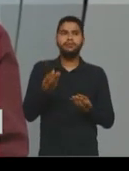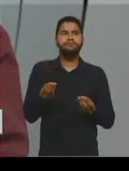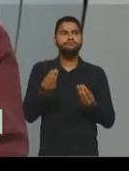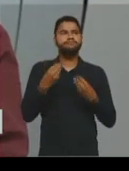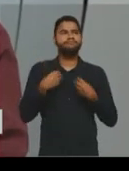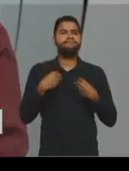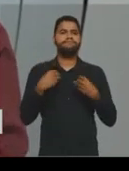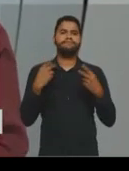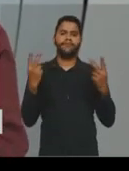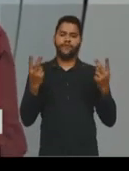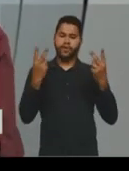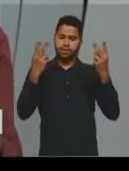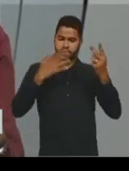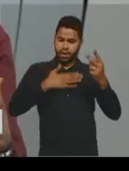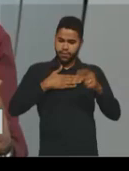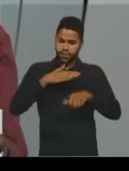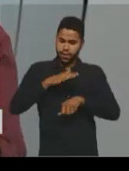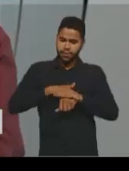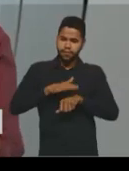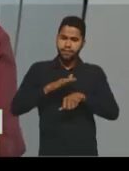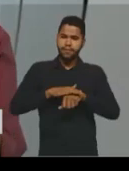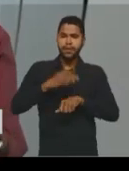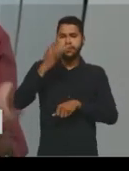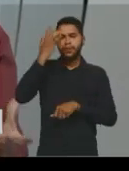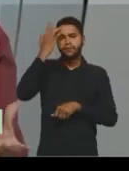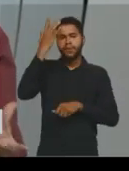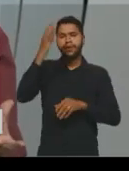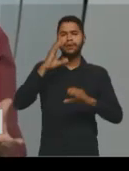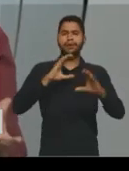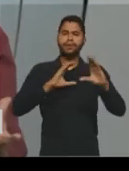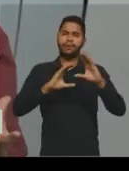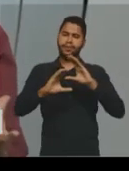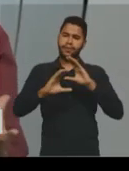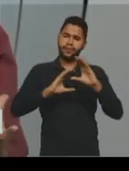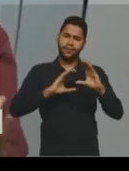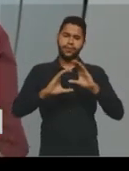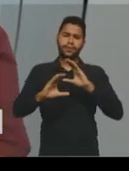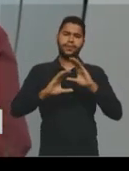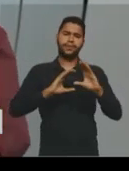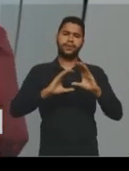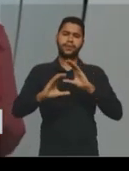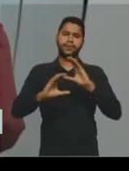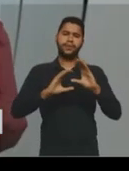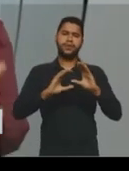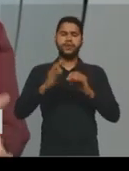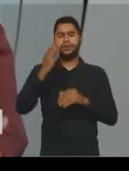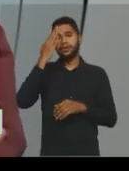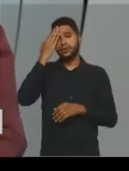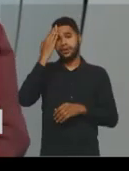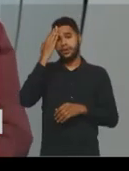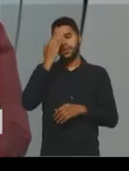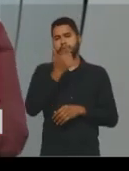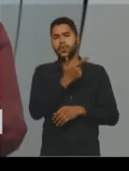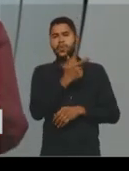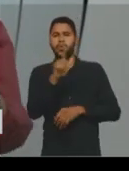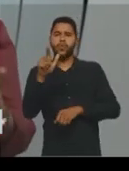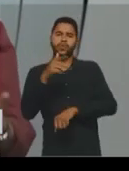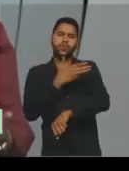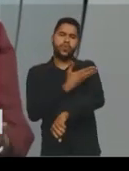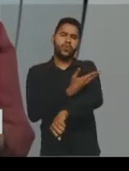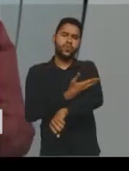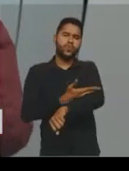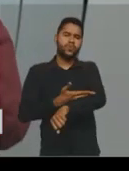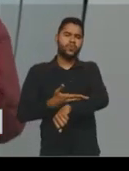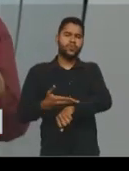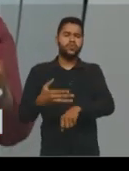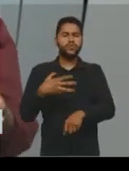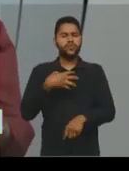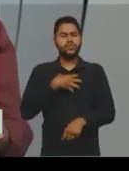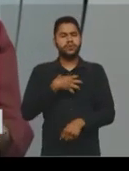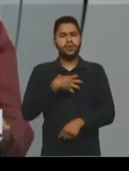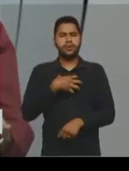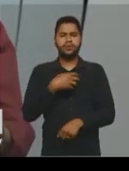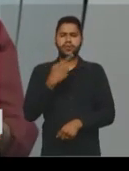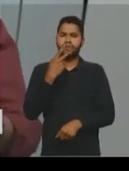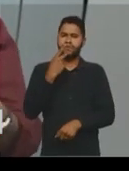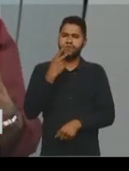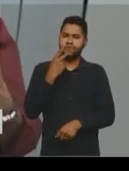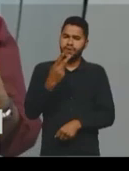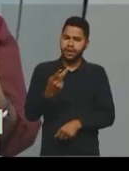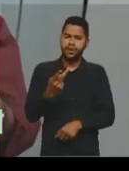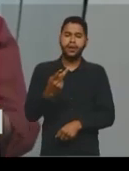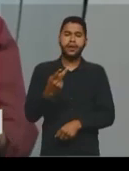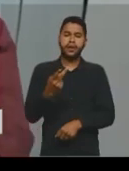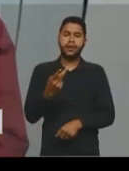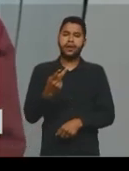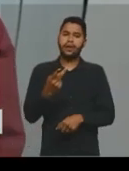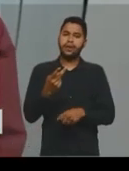sua e você facilitar a comunicação, né? Você sabendo de outros costumes, outro jeito de ver, outro jeito de falar. Então,